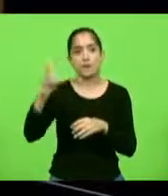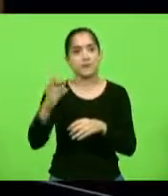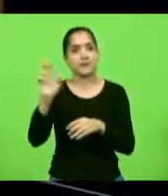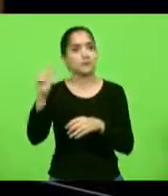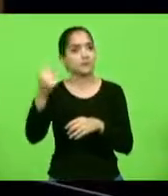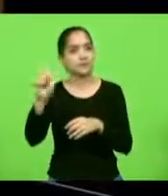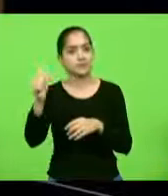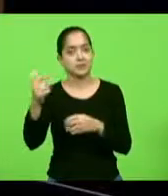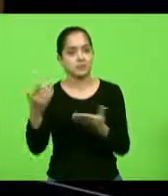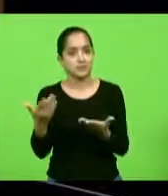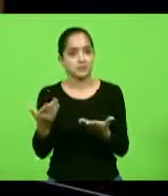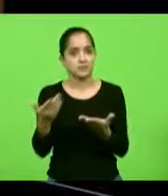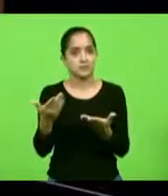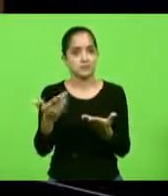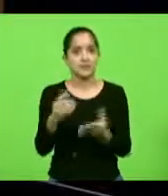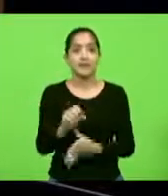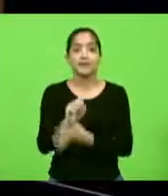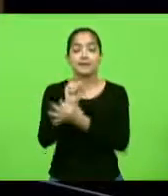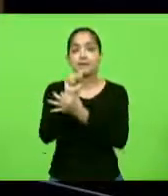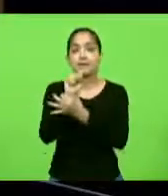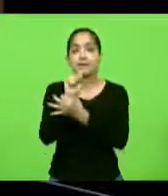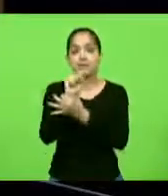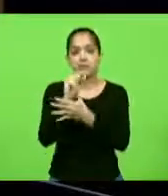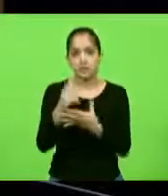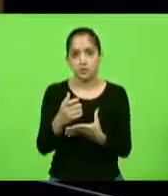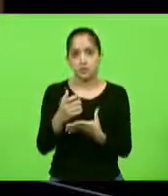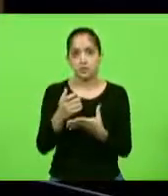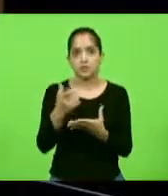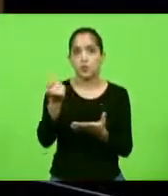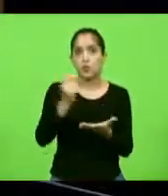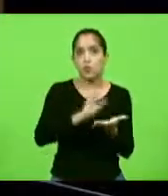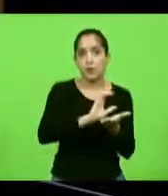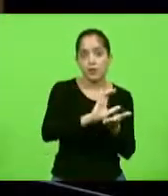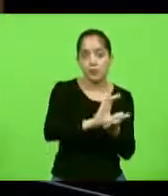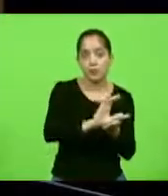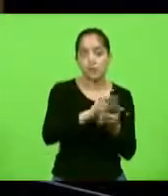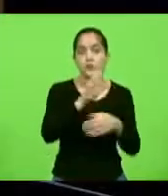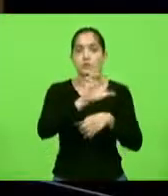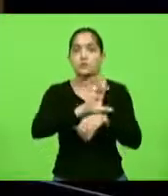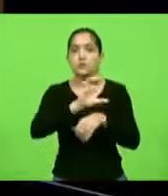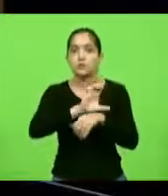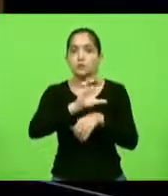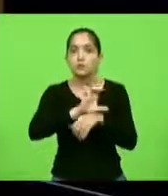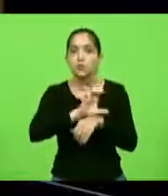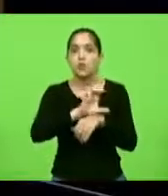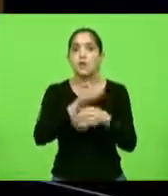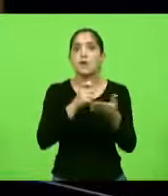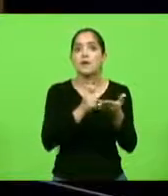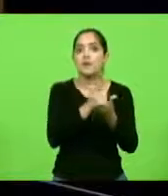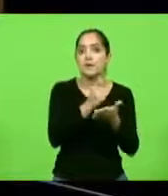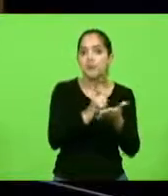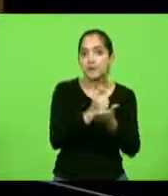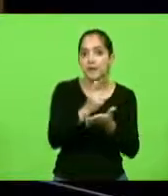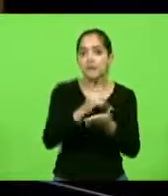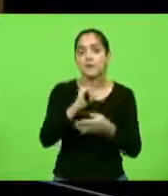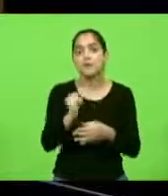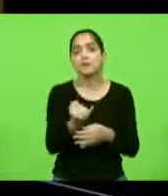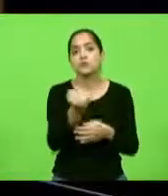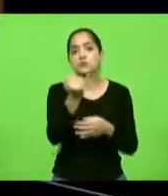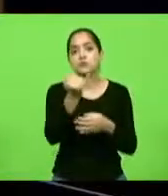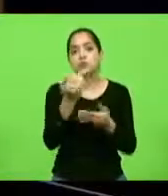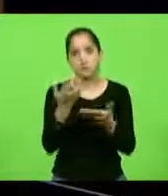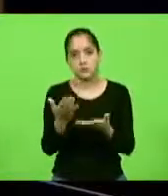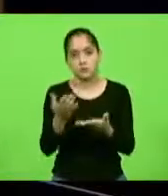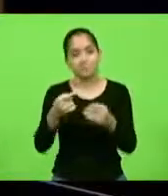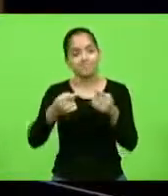própria garantia, o próprio recurso estadual para pagamento de juros desse 1,5 bilhão também